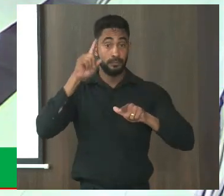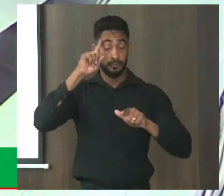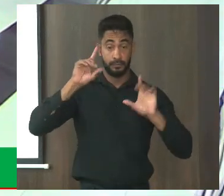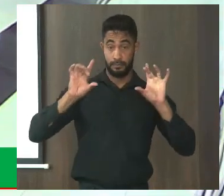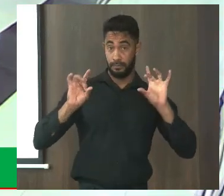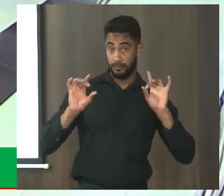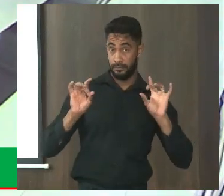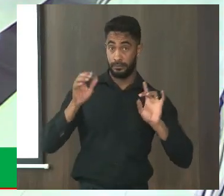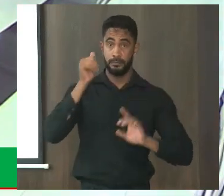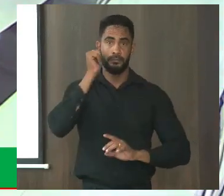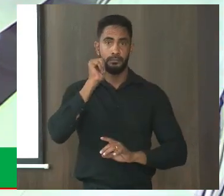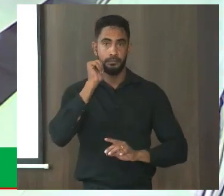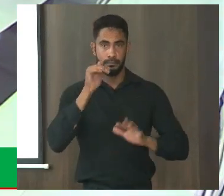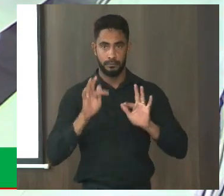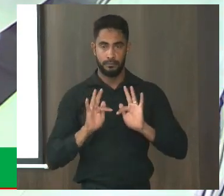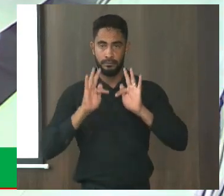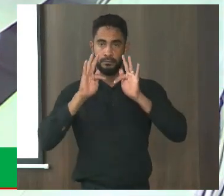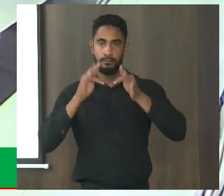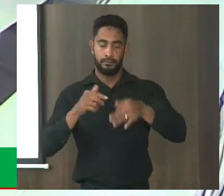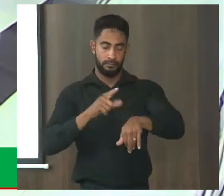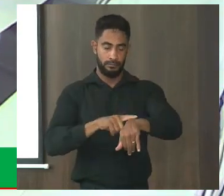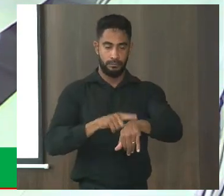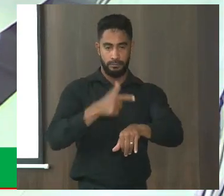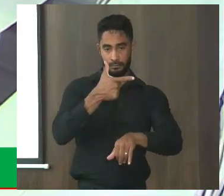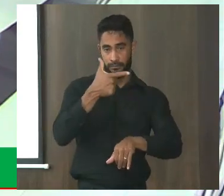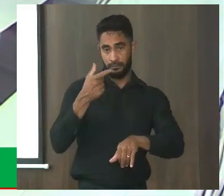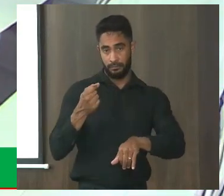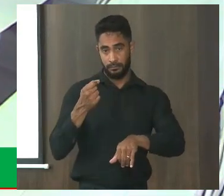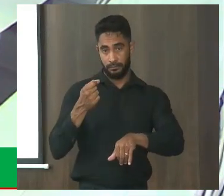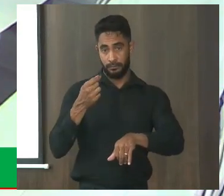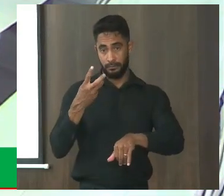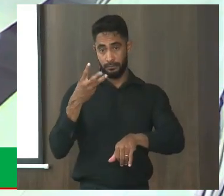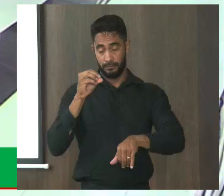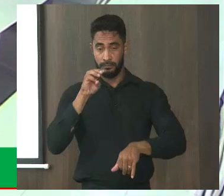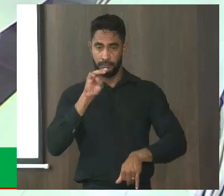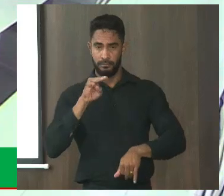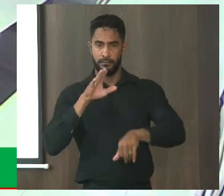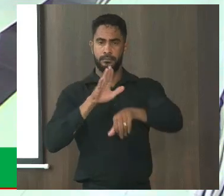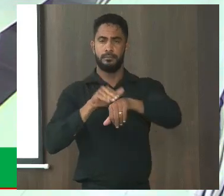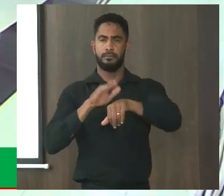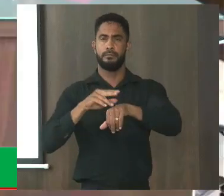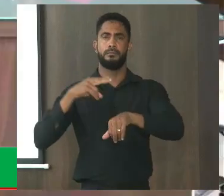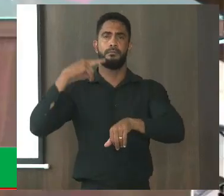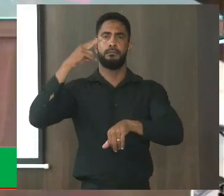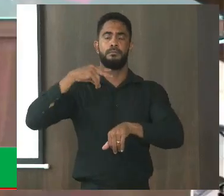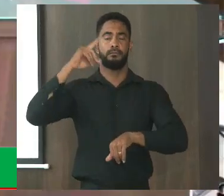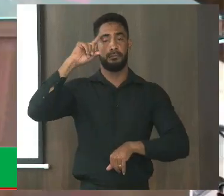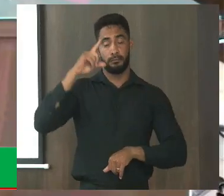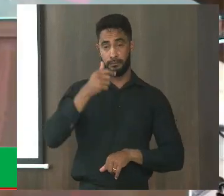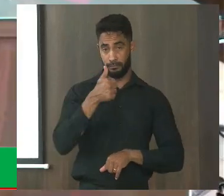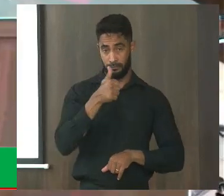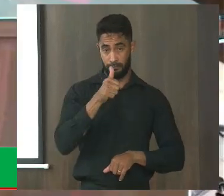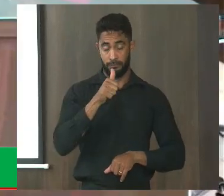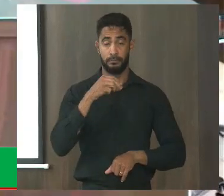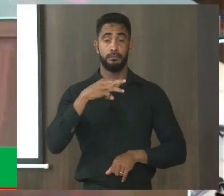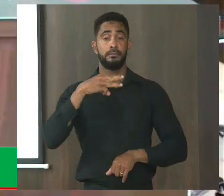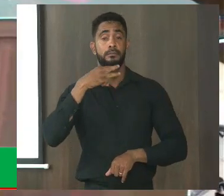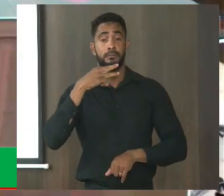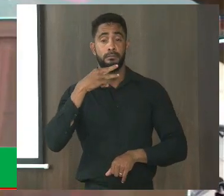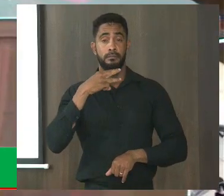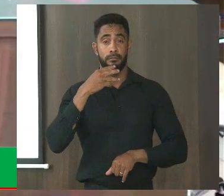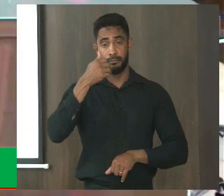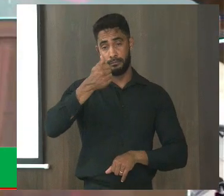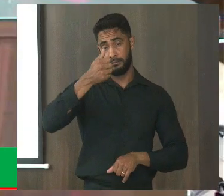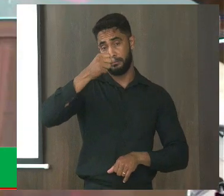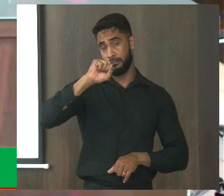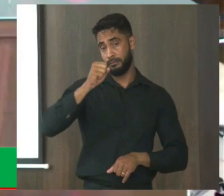senhor presidente encerra a reunião às 20 horas e 30 minutos, convocando os vereadores para a ordinária deliberativa a acontecer no dia 11 de março de 2024, às 18